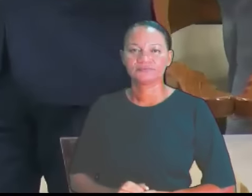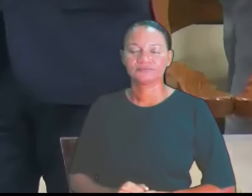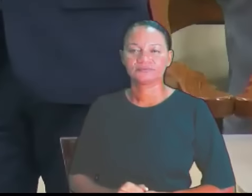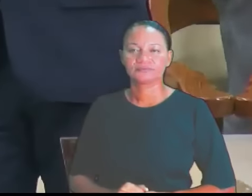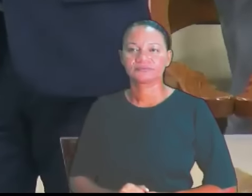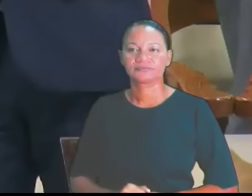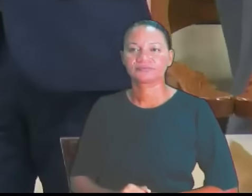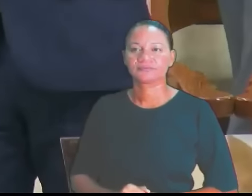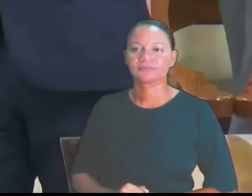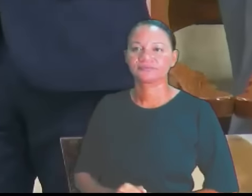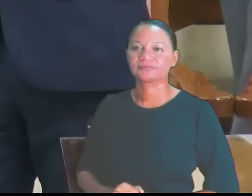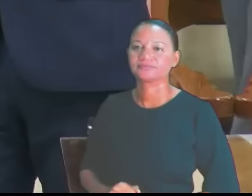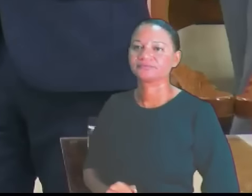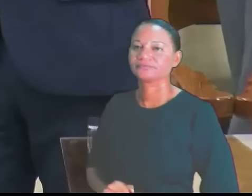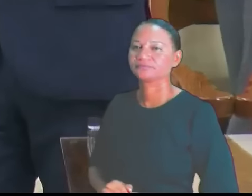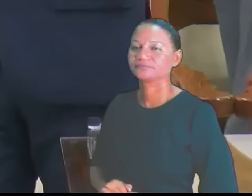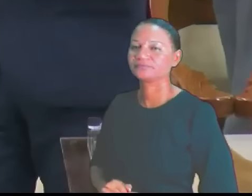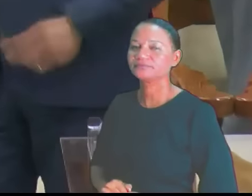O